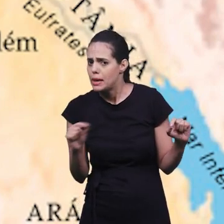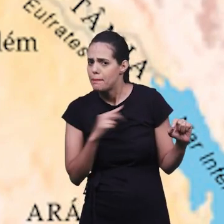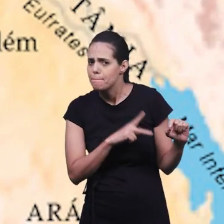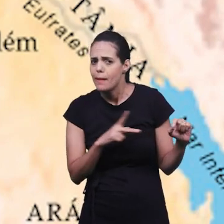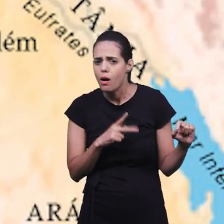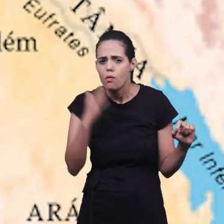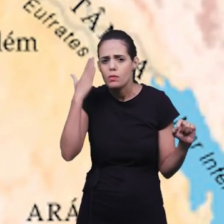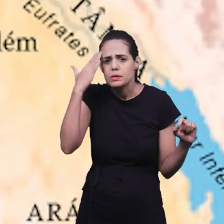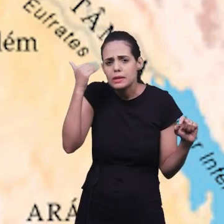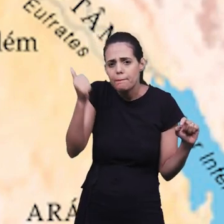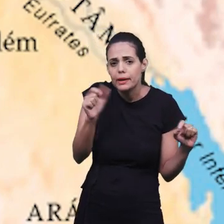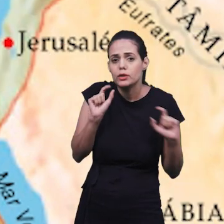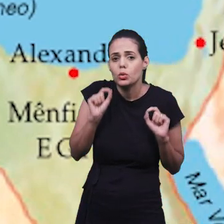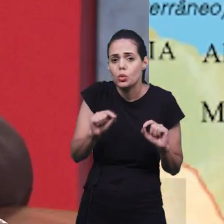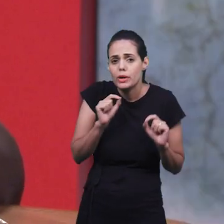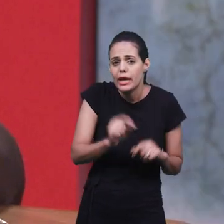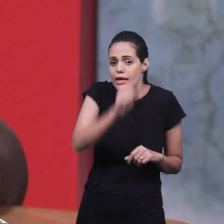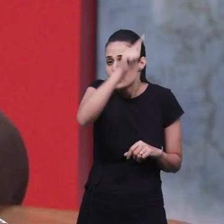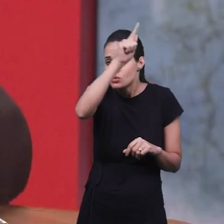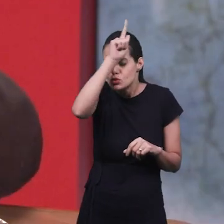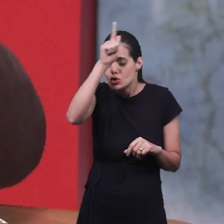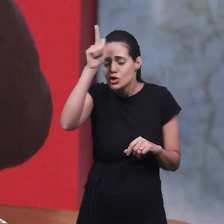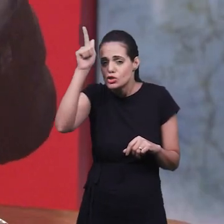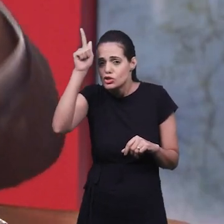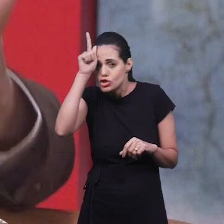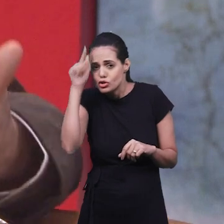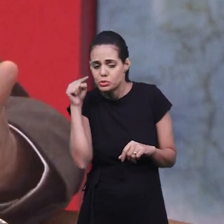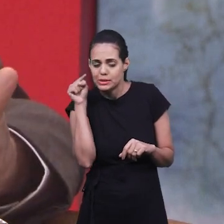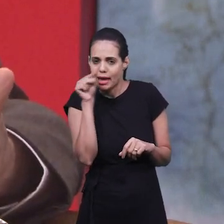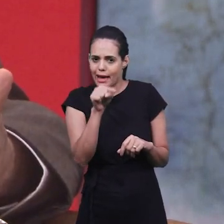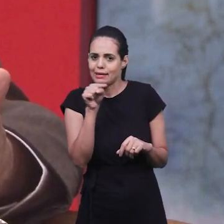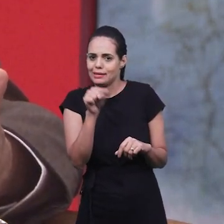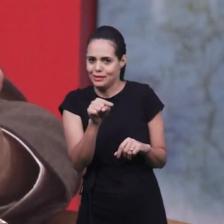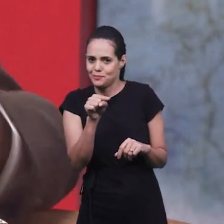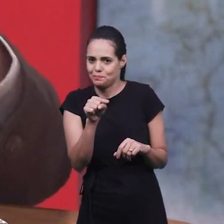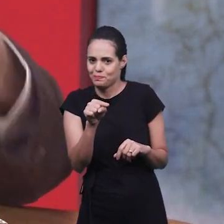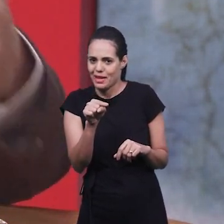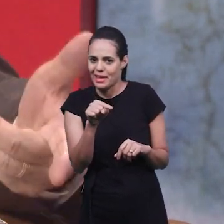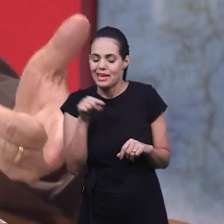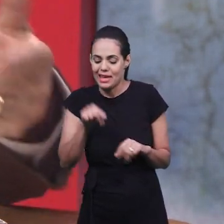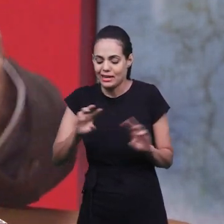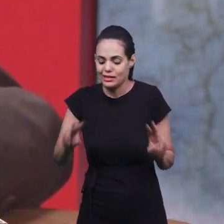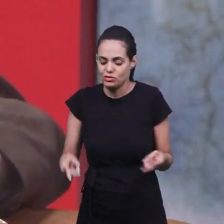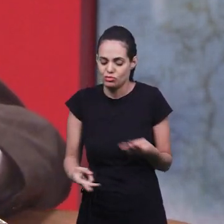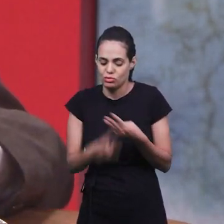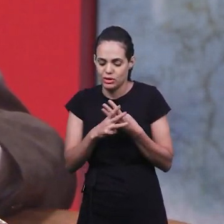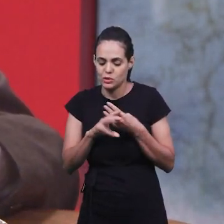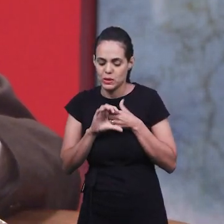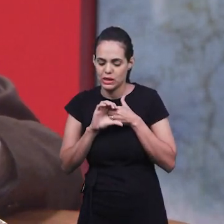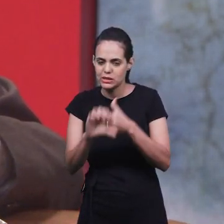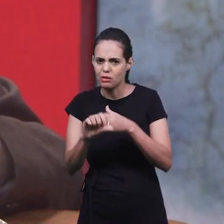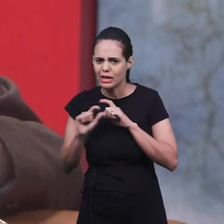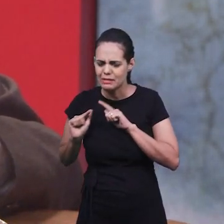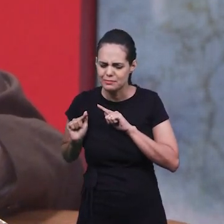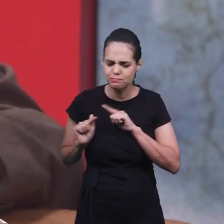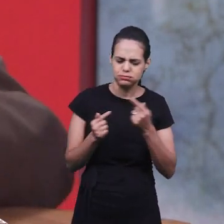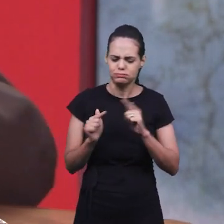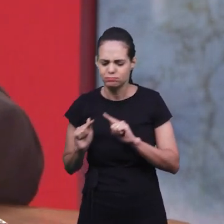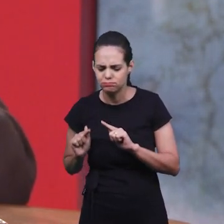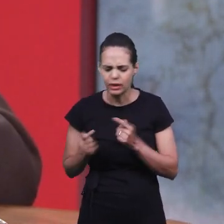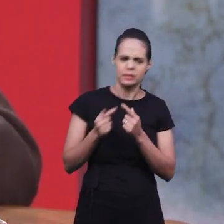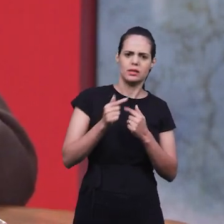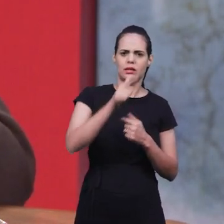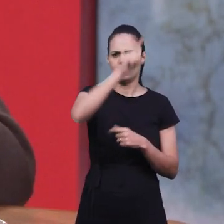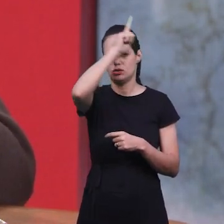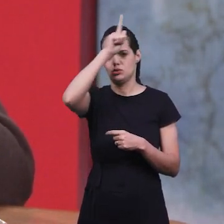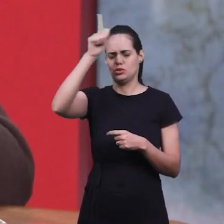estavam sendo incomodados por aquele grupo de judeus cristãos, mas que queriam continuar guardando a lei. Então,